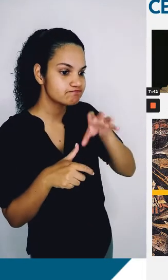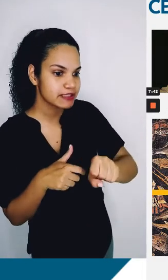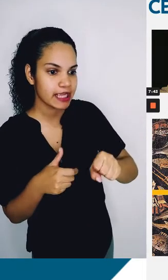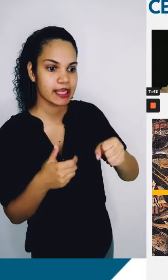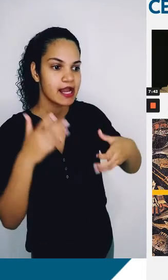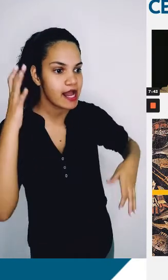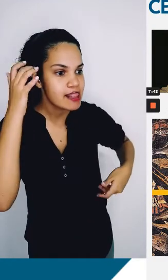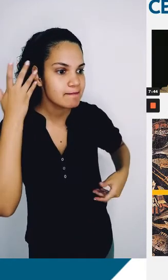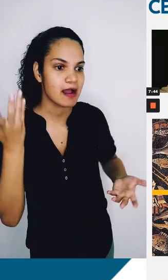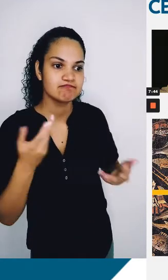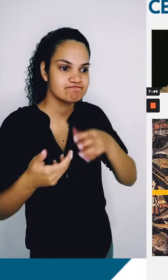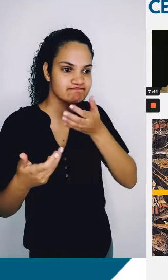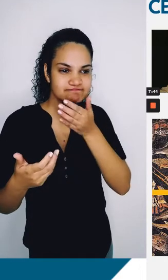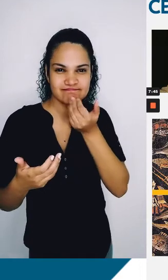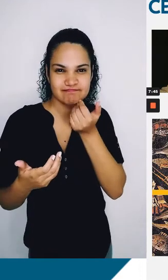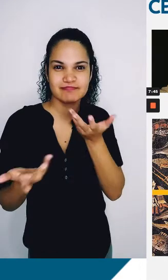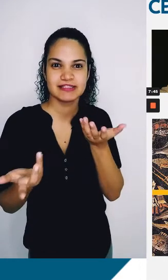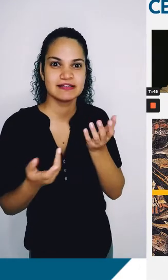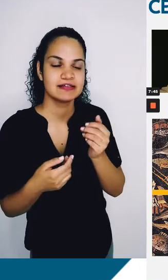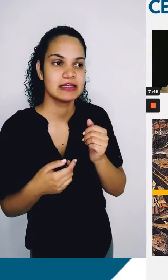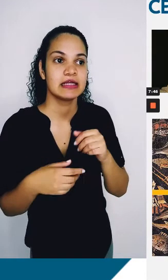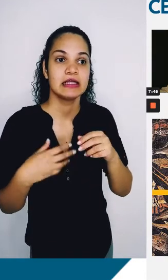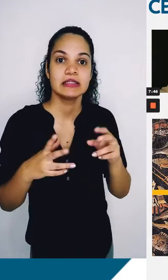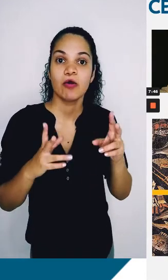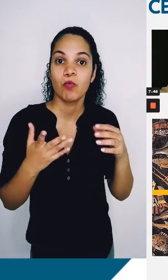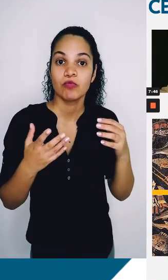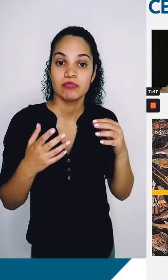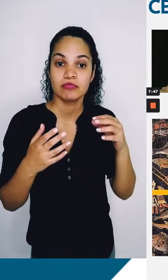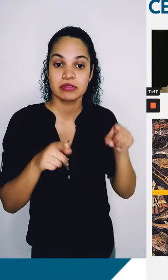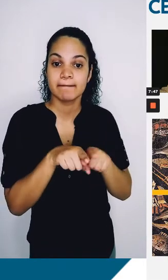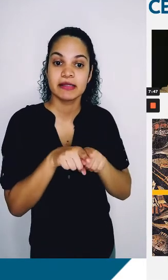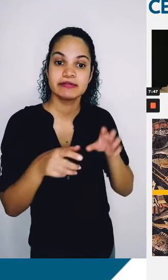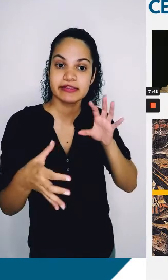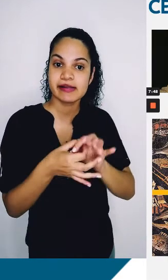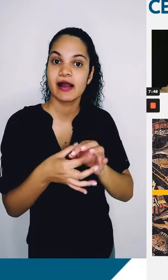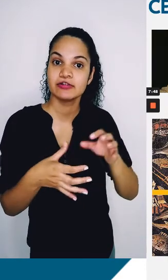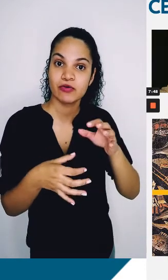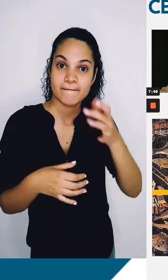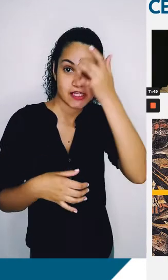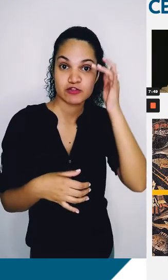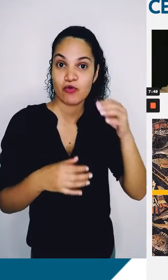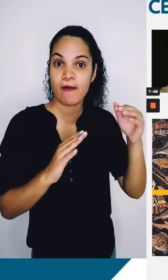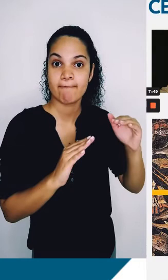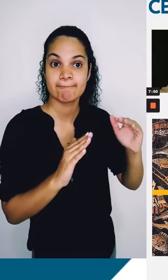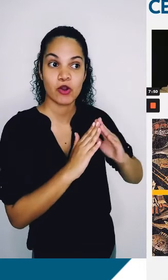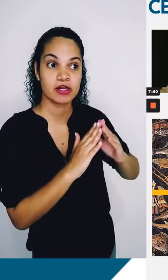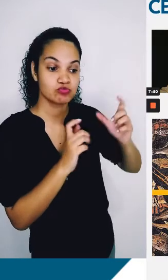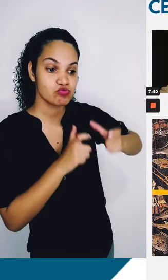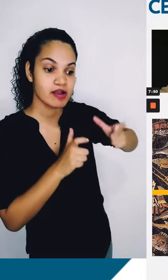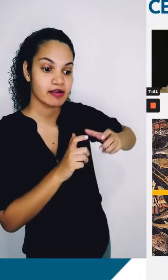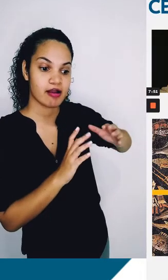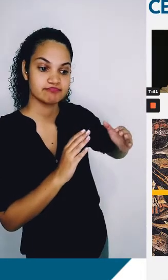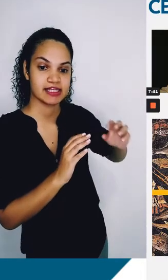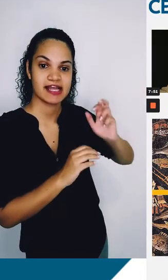a caça, o desmatamento, a aproximação das pessoas a áreas de reserva. O mesmo acontece, podemos fazer